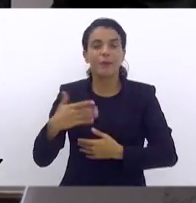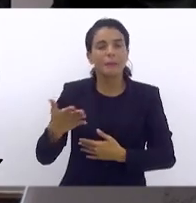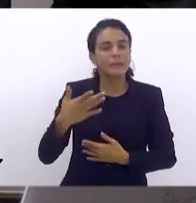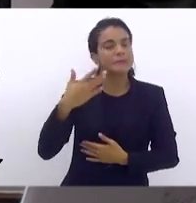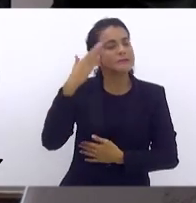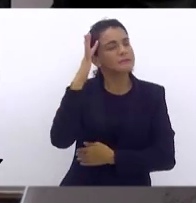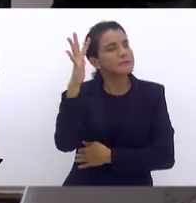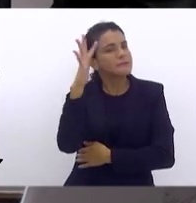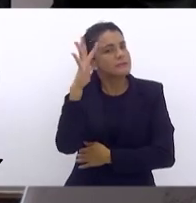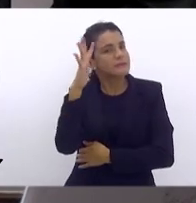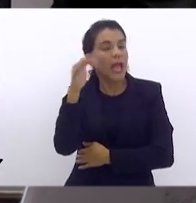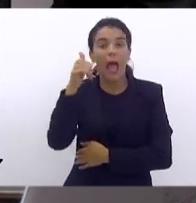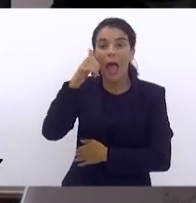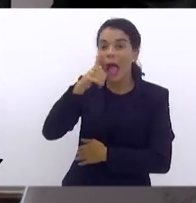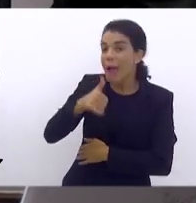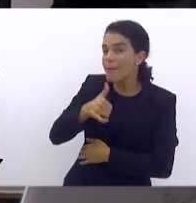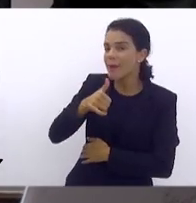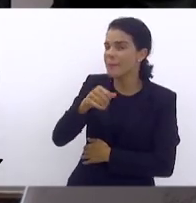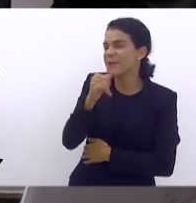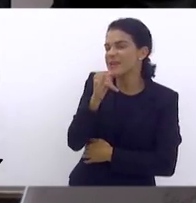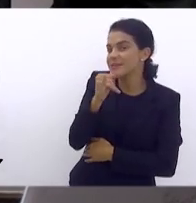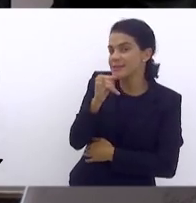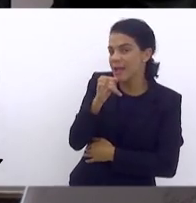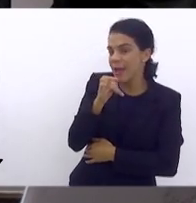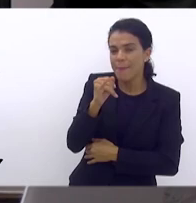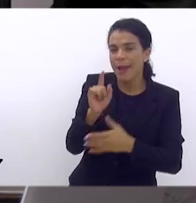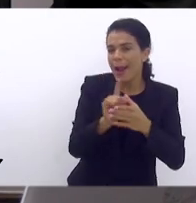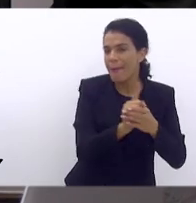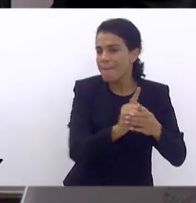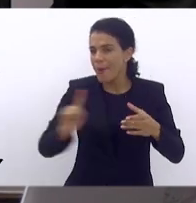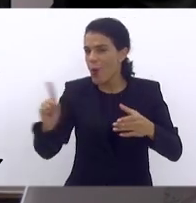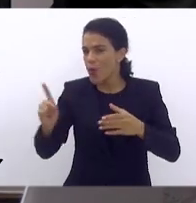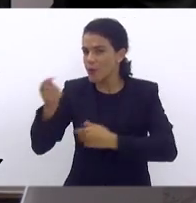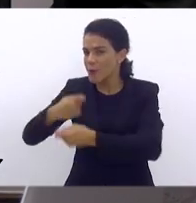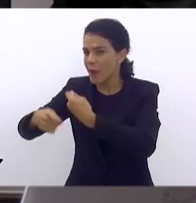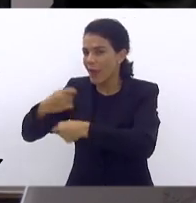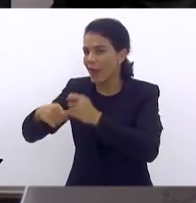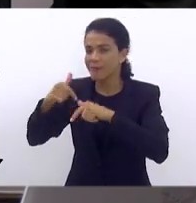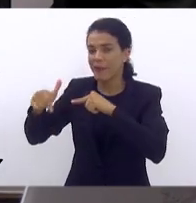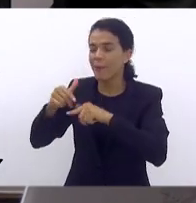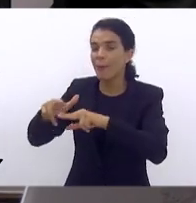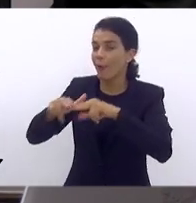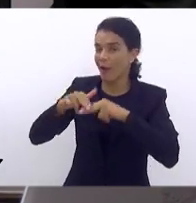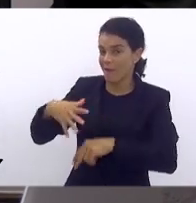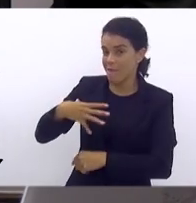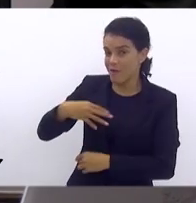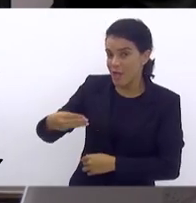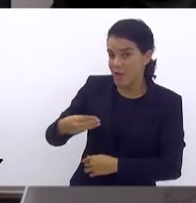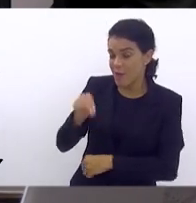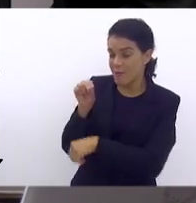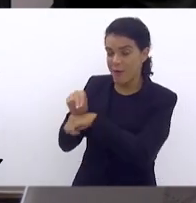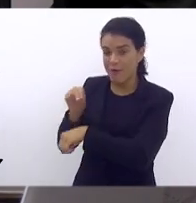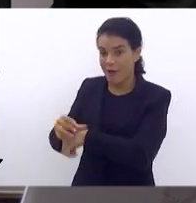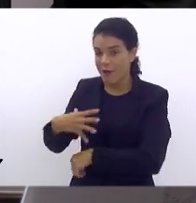pensar que a mulher ela sai do mercado de trabalho para ter filhos para cuidar dos filhos nos primeiros anos